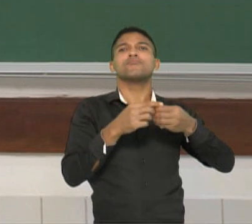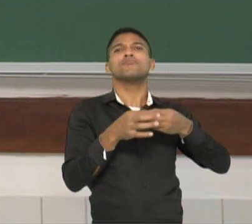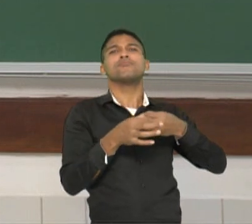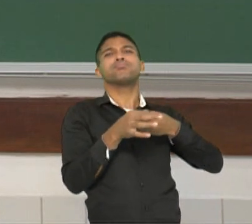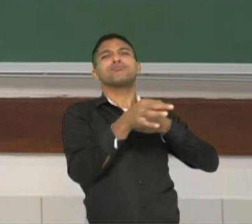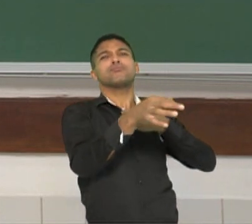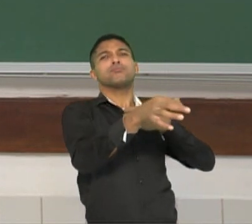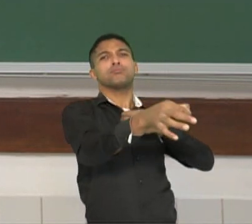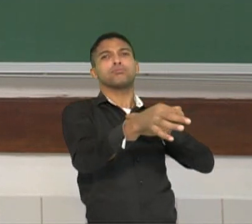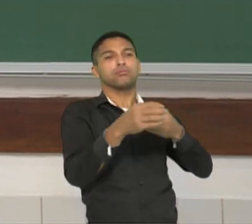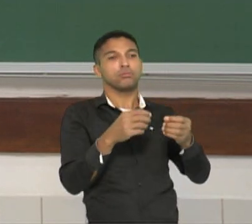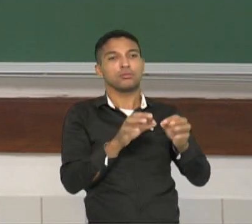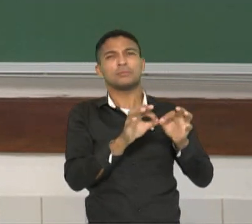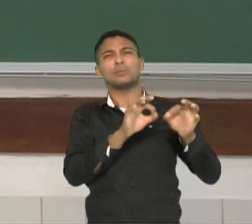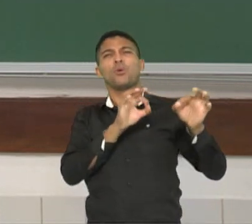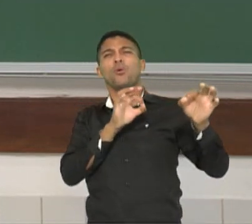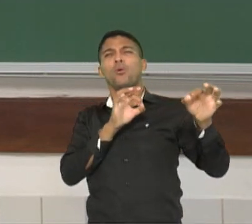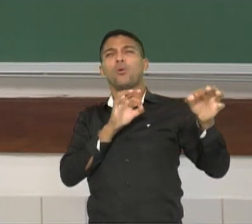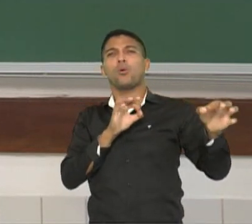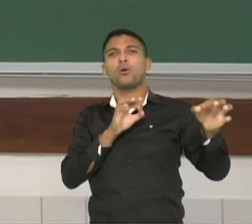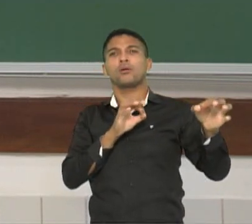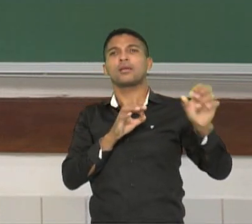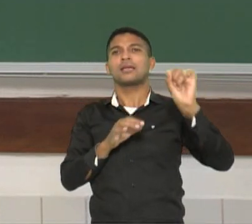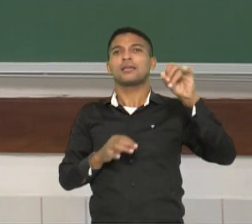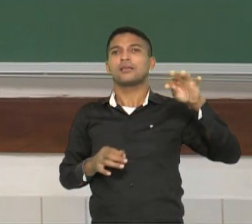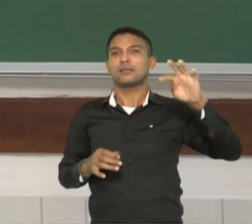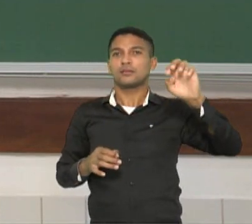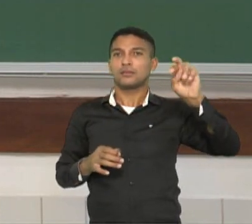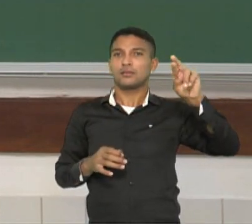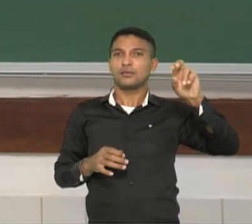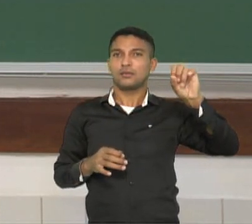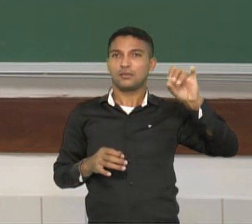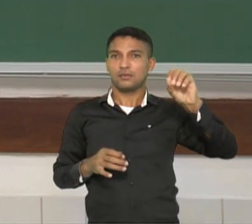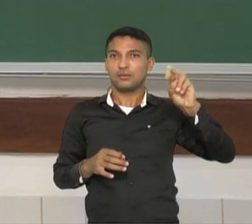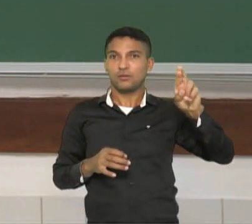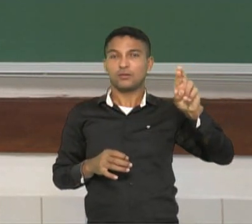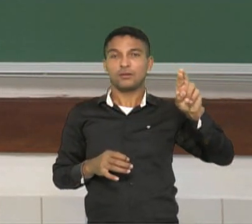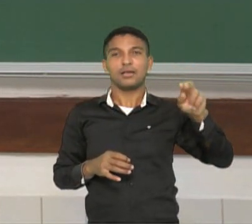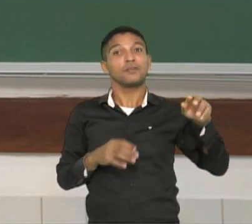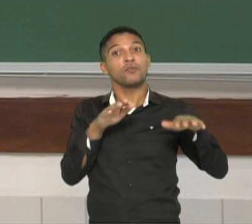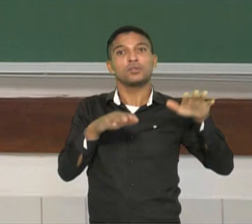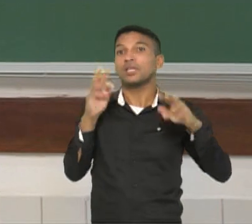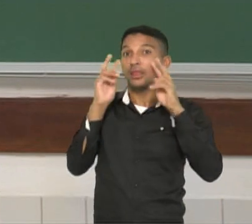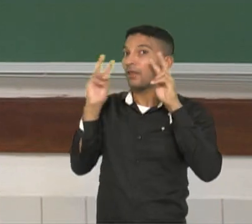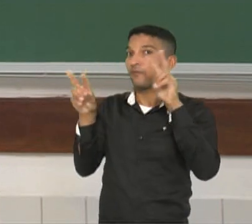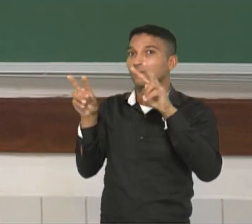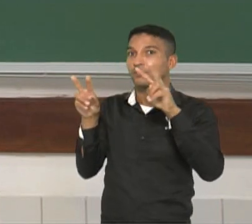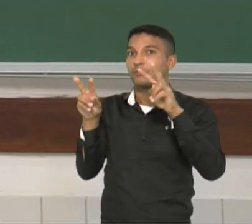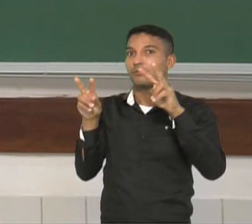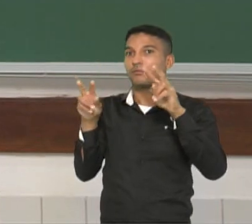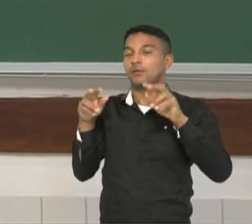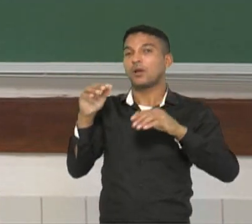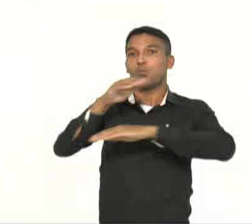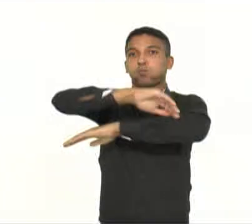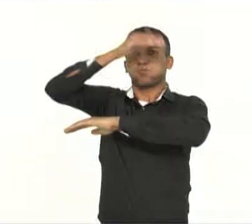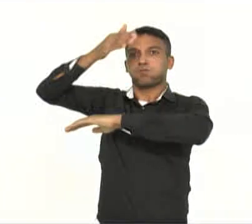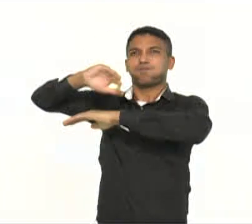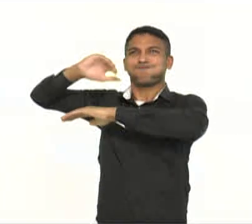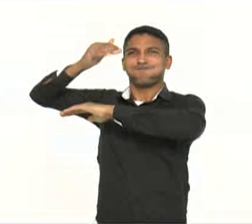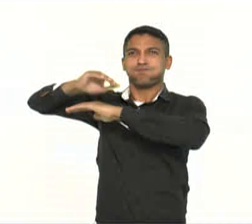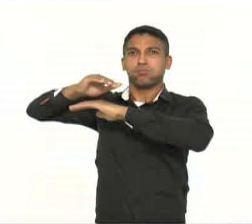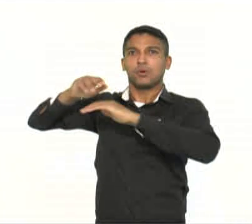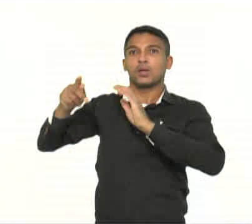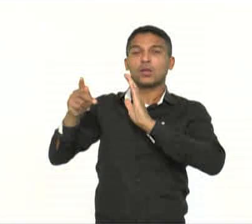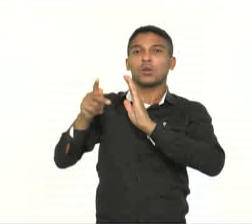domínio, talvez fique um pouco difícil para você associar ele. E é por isso que eu trouxe essa imagem que você vai ver na tela ali, ó. Você está vendo